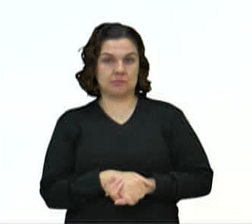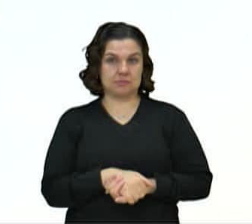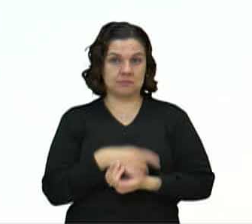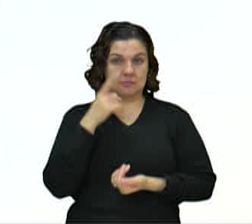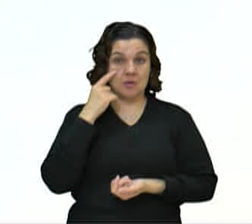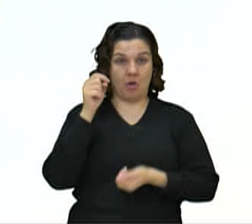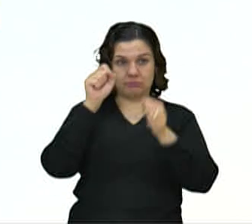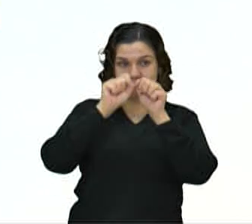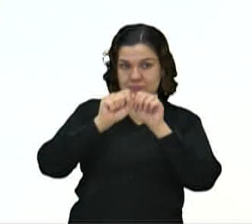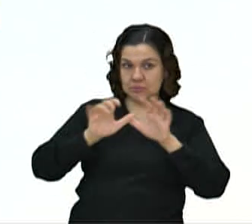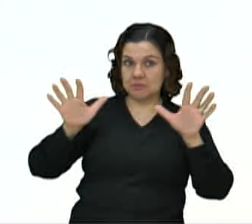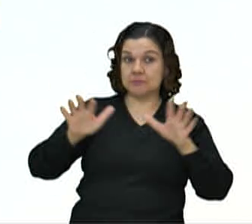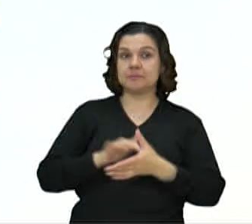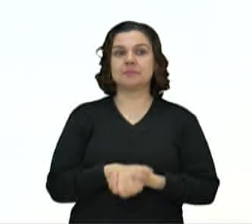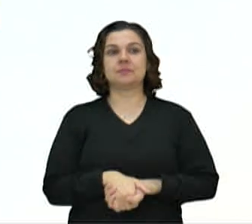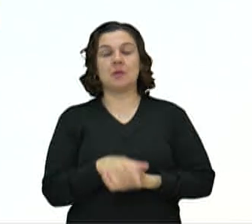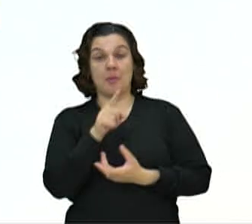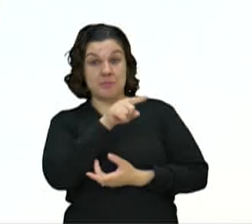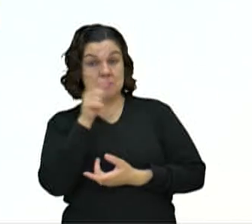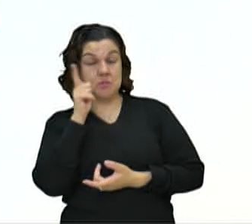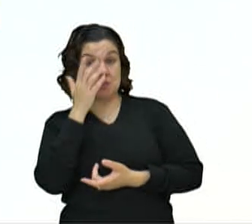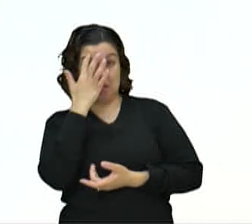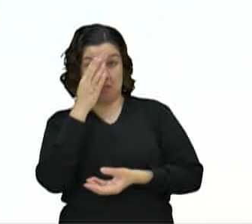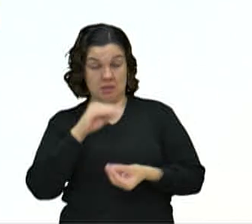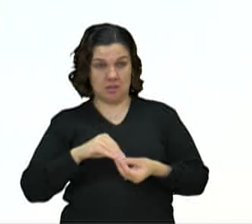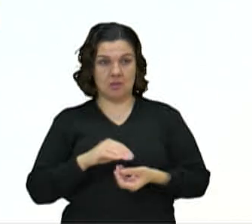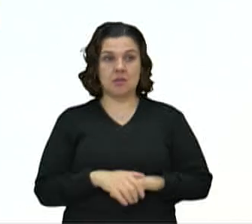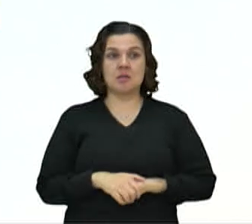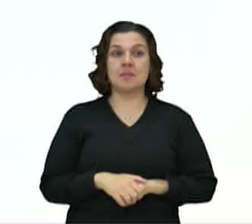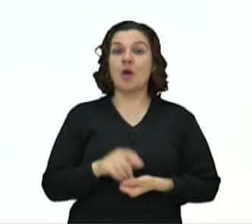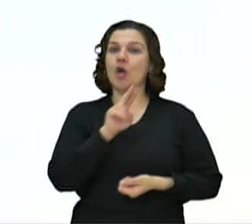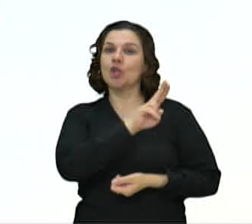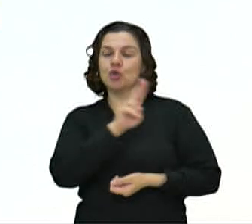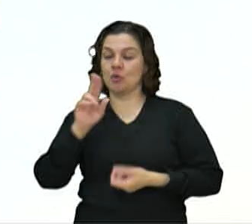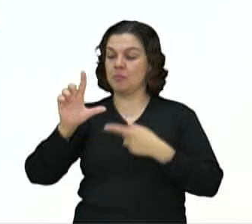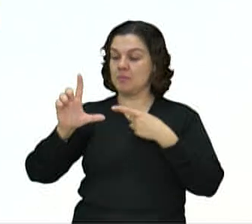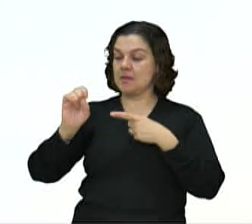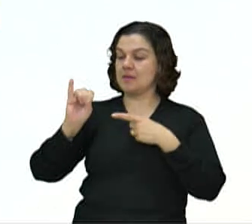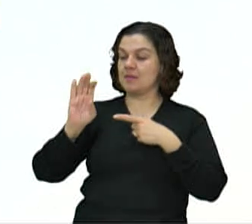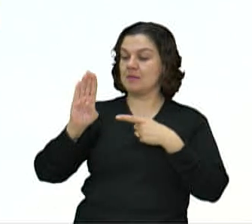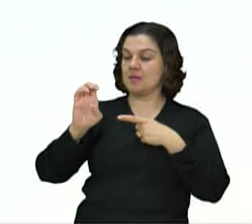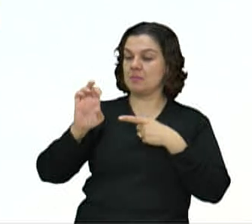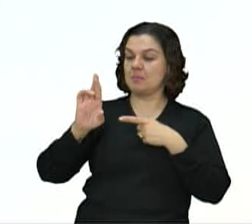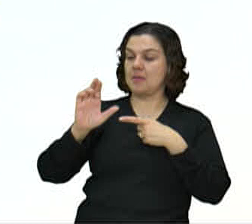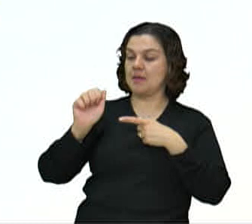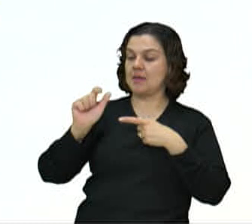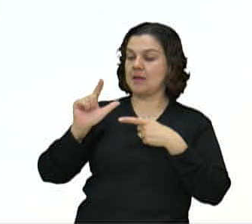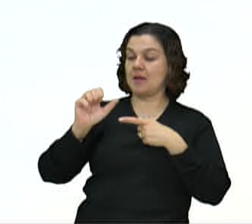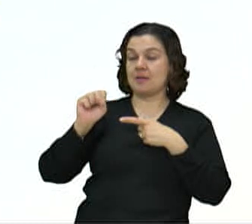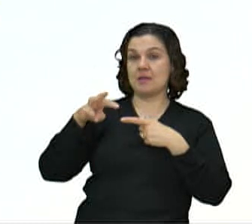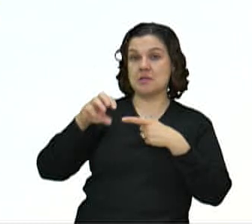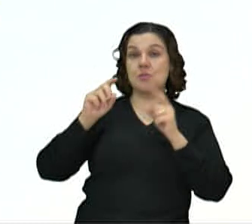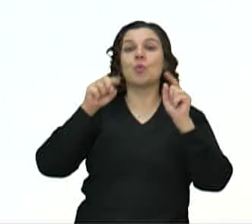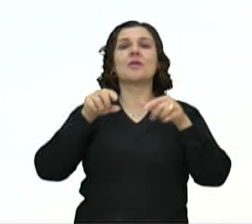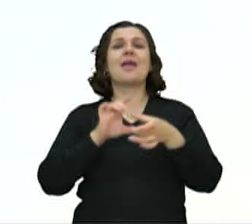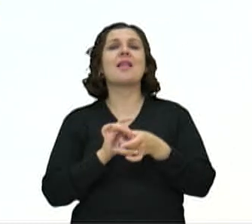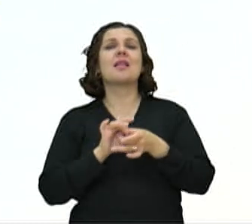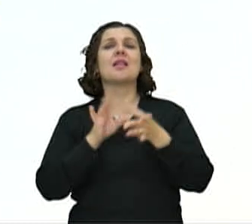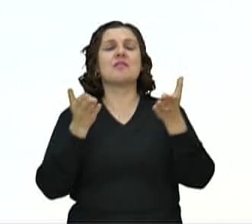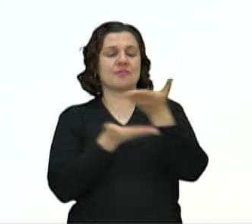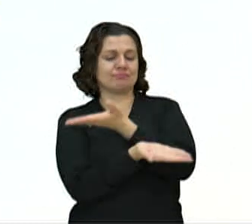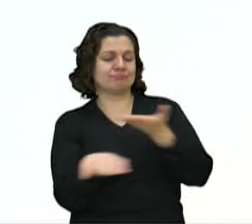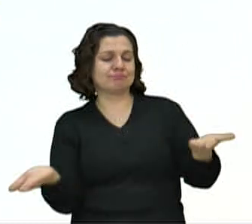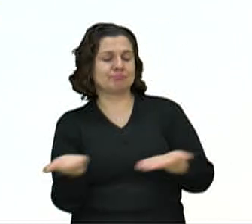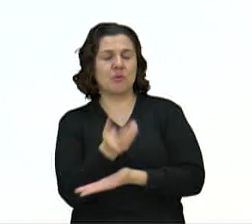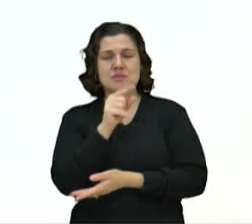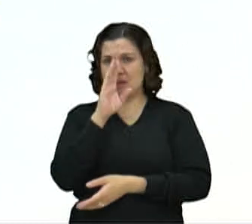dar um panorama para você enxergar. O liberalismo ou livre mercado,